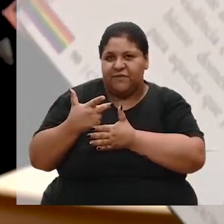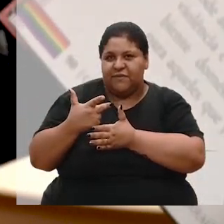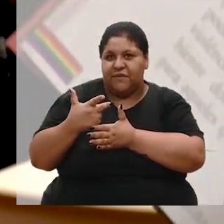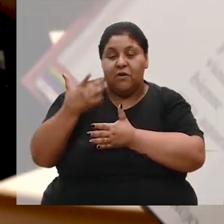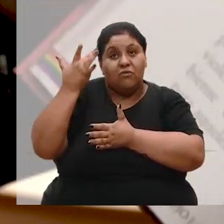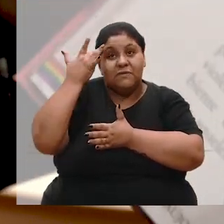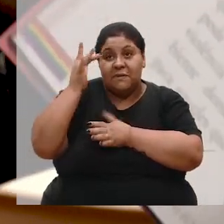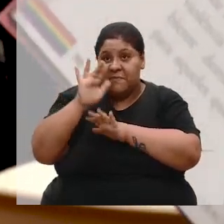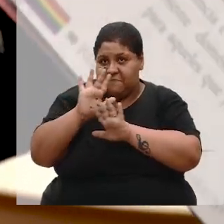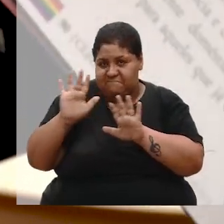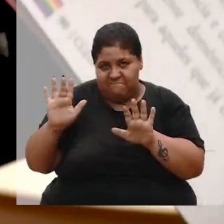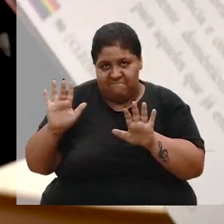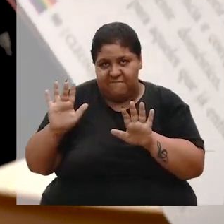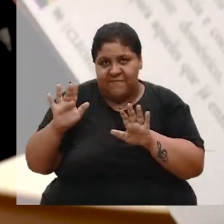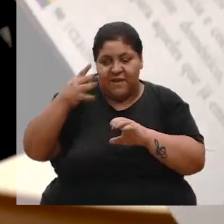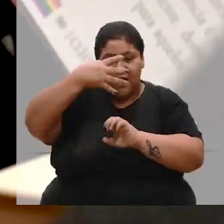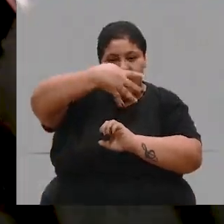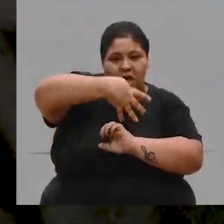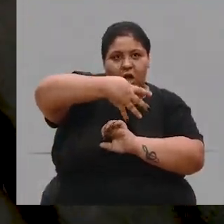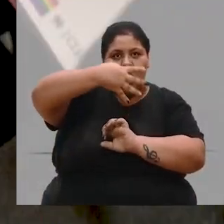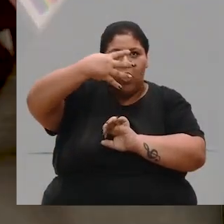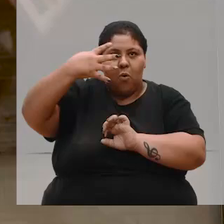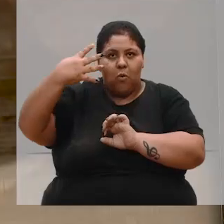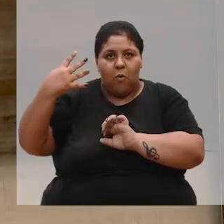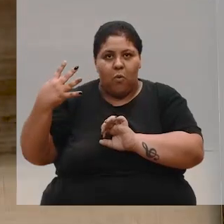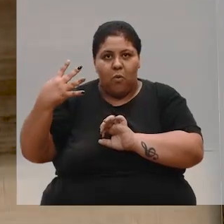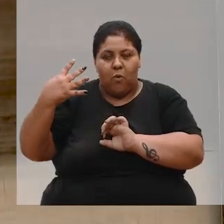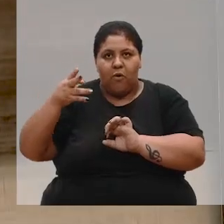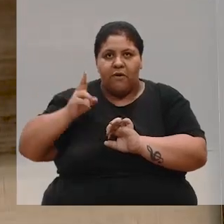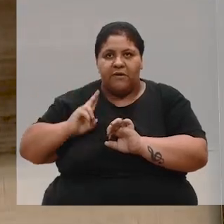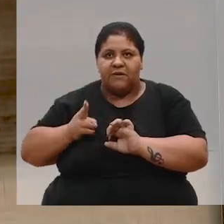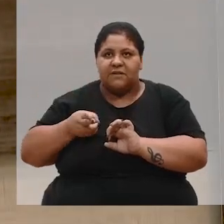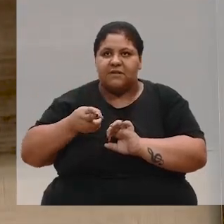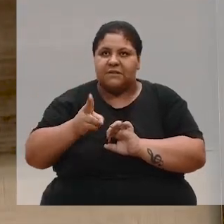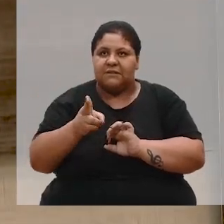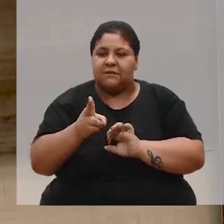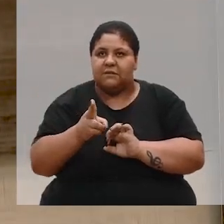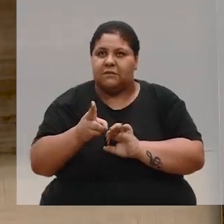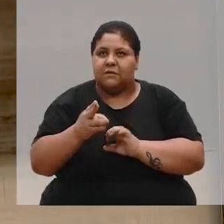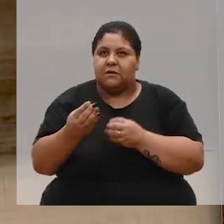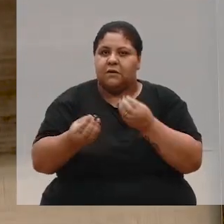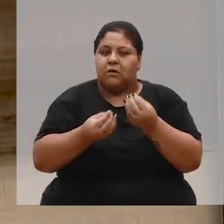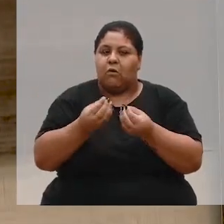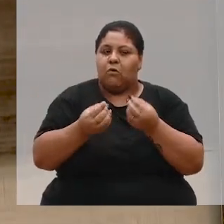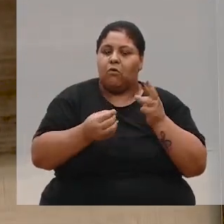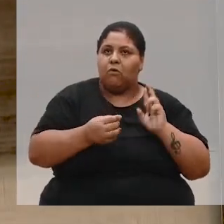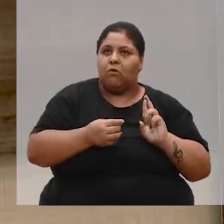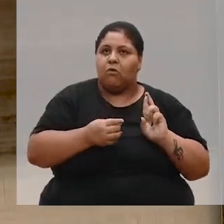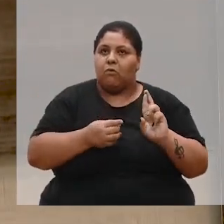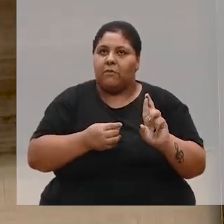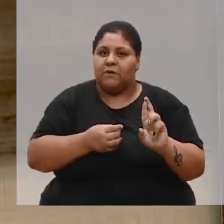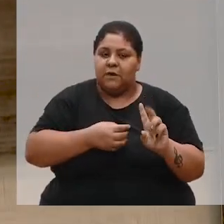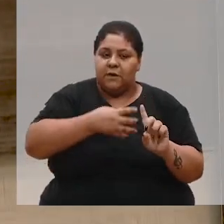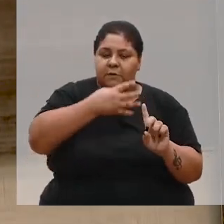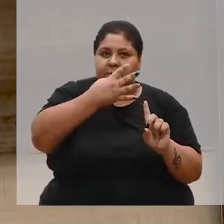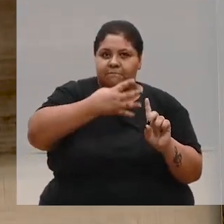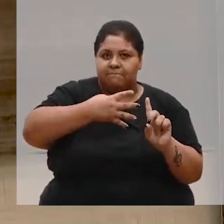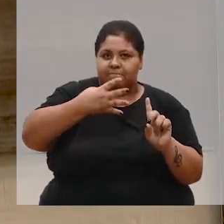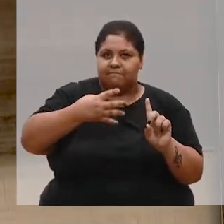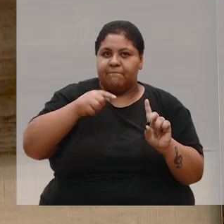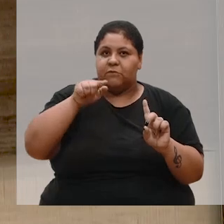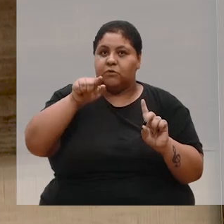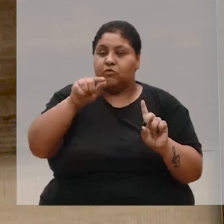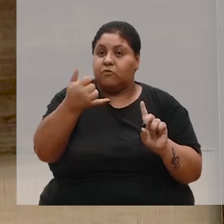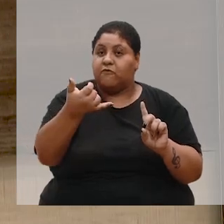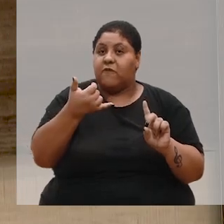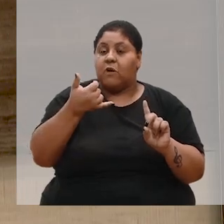sabia. O arco-íris, ele é sempre estigmatizado como a representação LGBT. E tu me disseste,